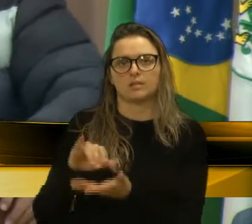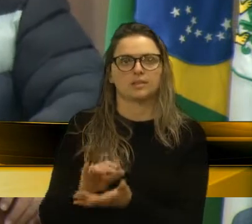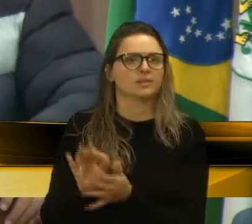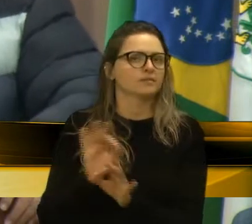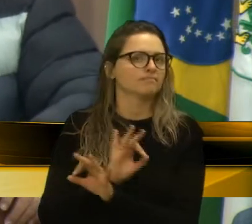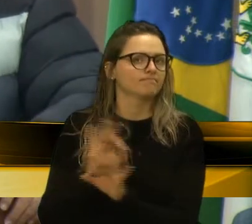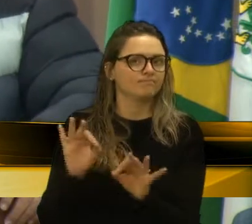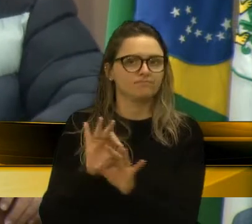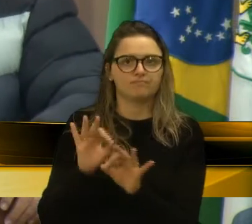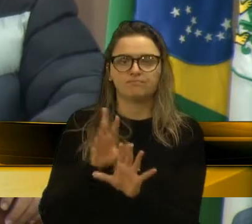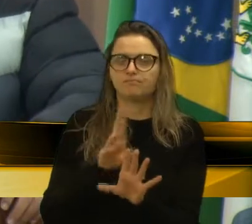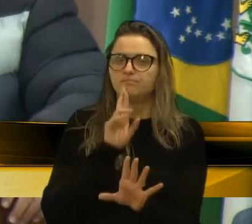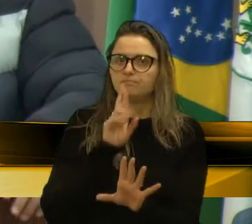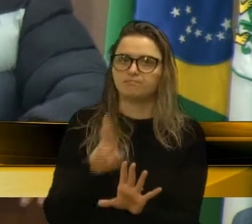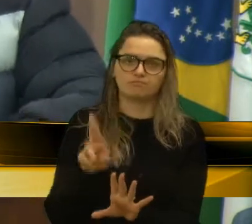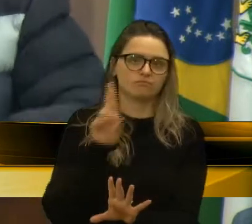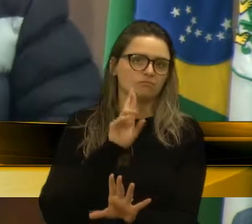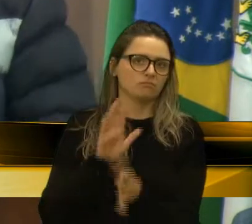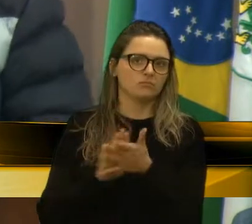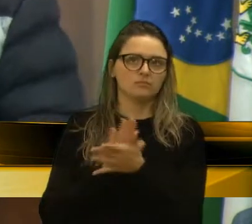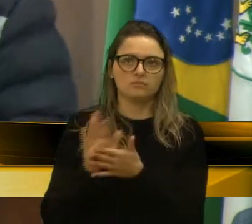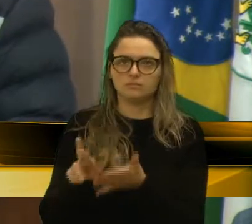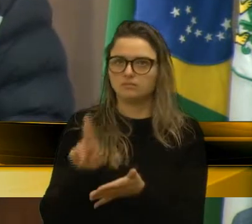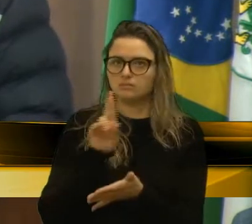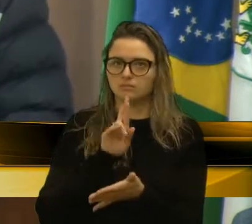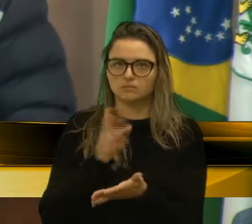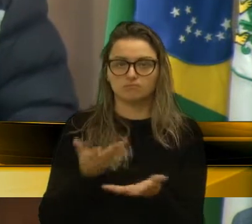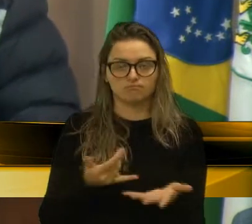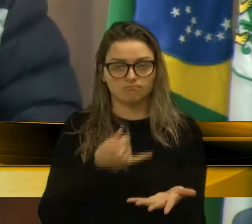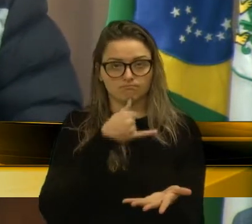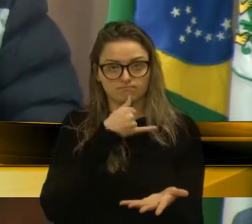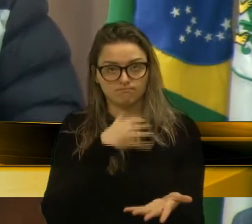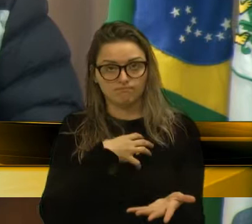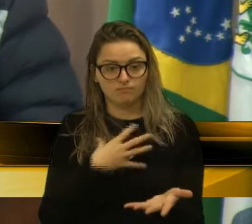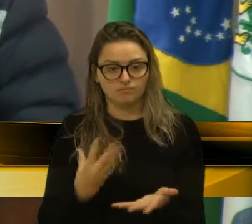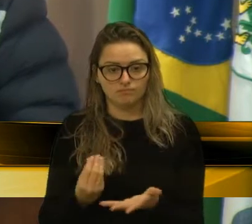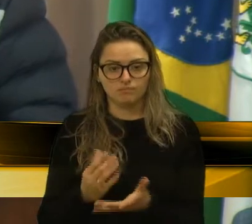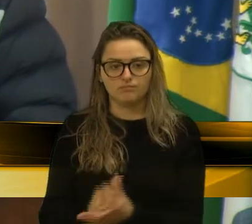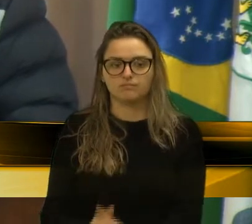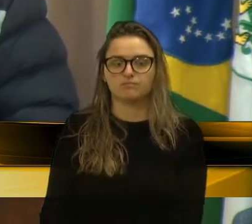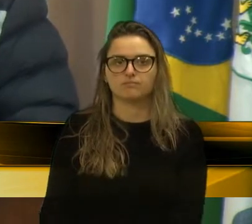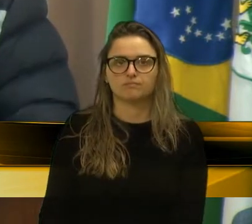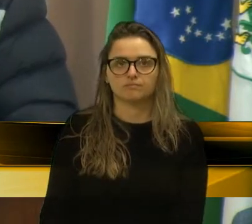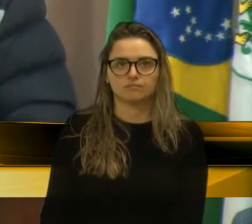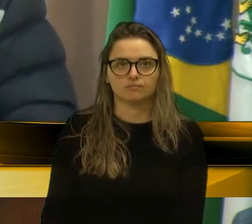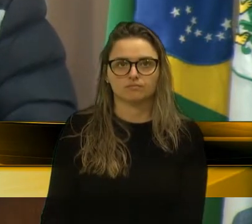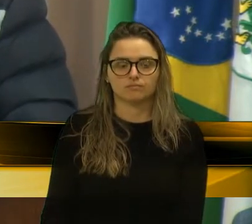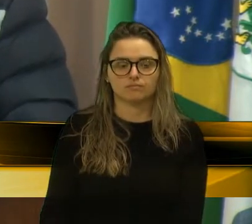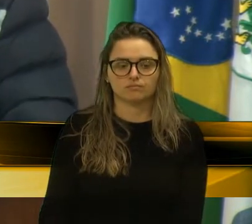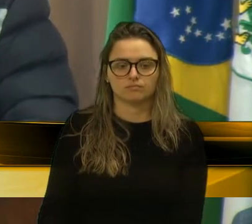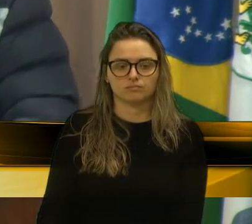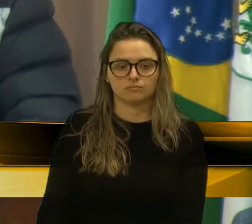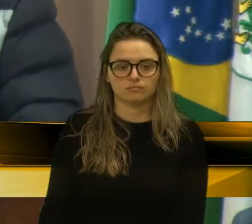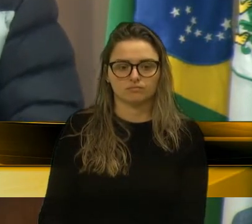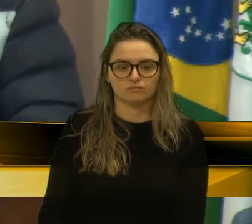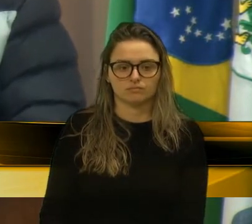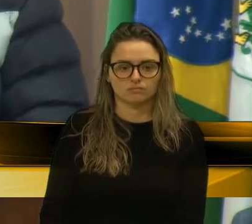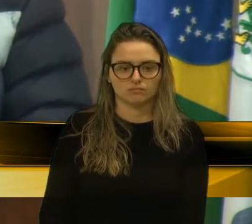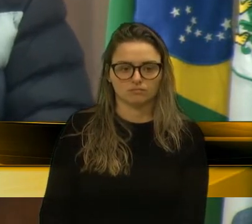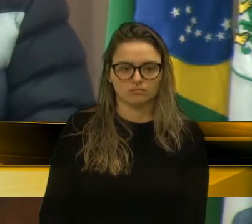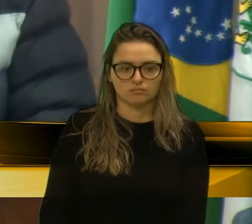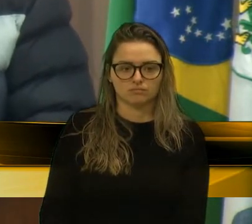e nada de retorno. Então, infelizmente, que nem o vereador Kiko disse,